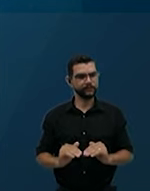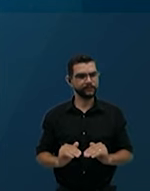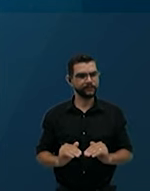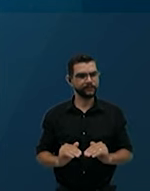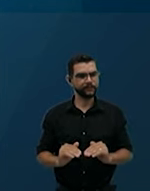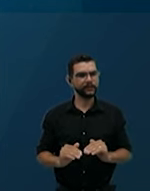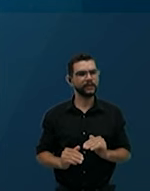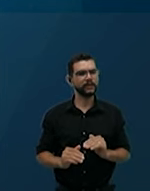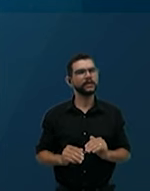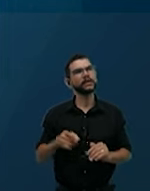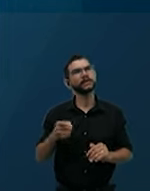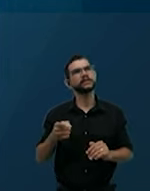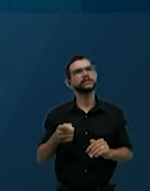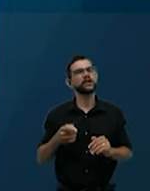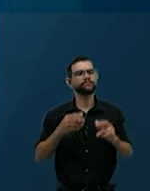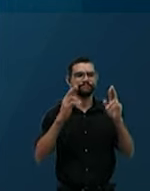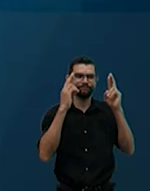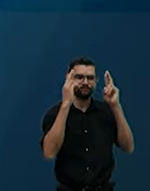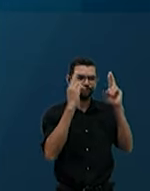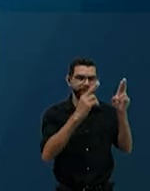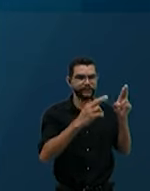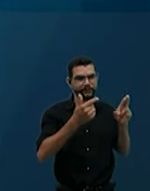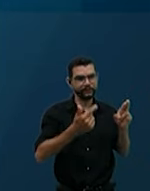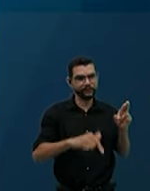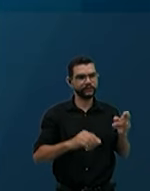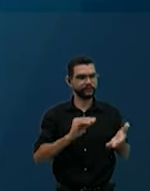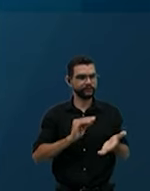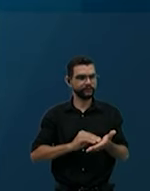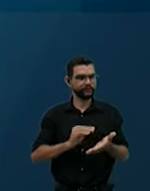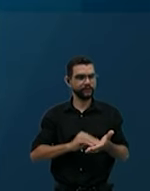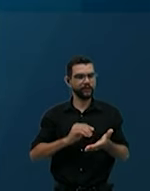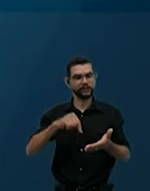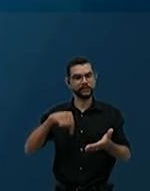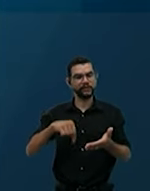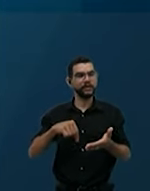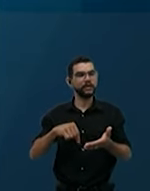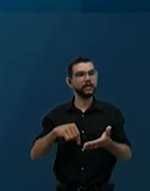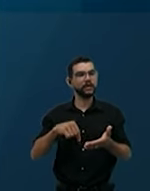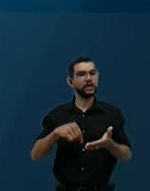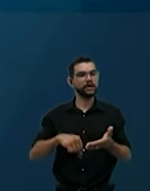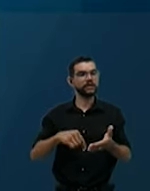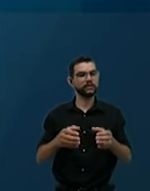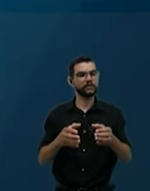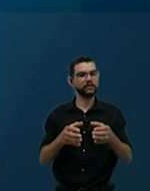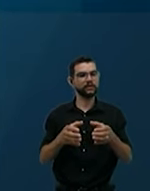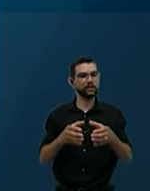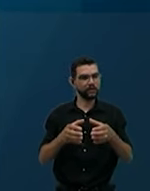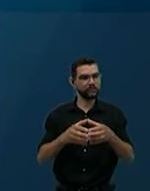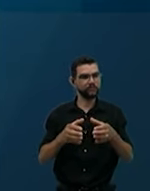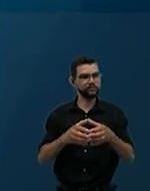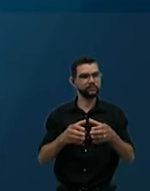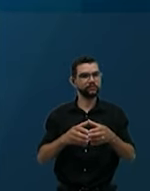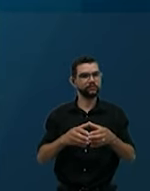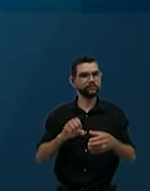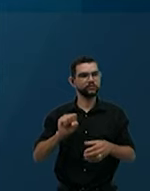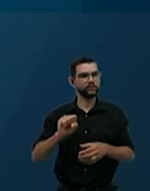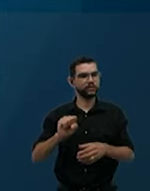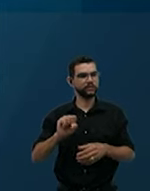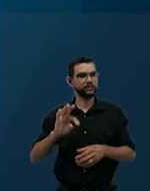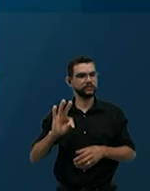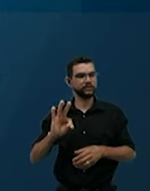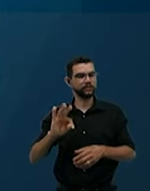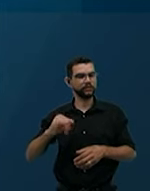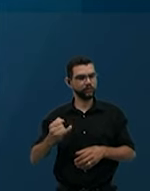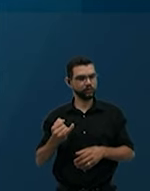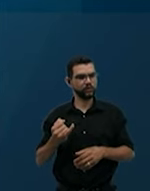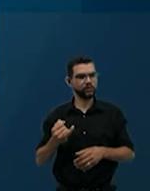desrespeitado a autoridade desta corte no que diz respeito ao cumprimento desta tese. O que nós temos aqui